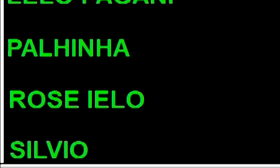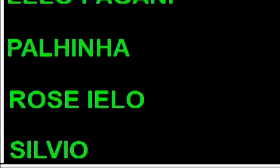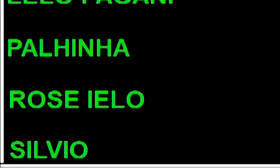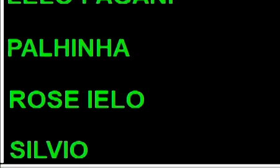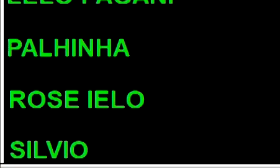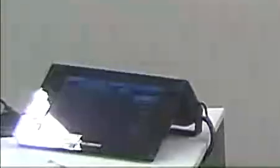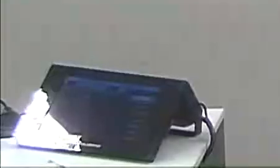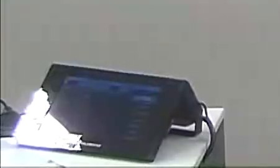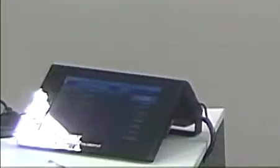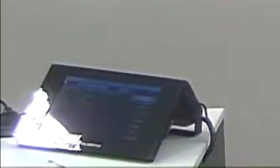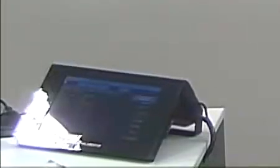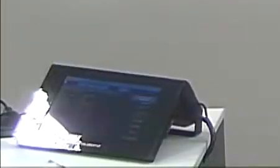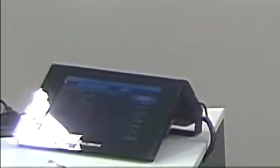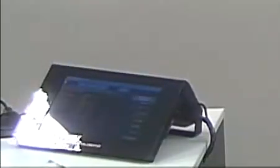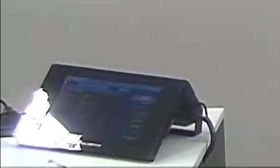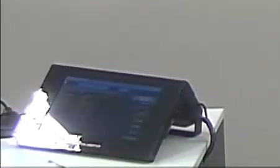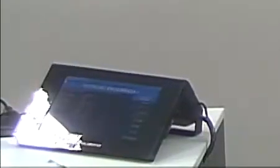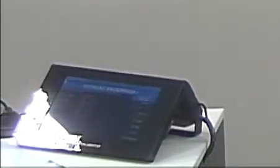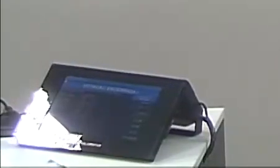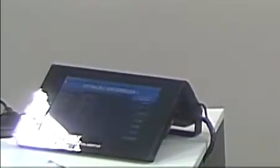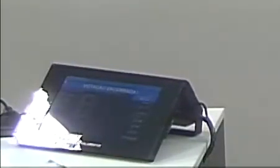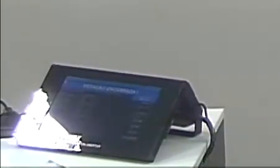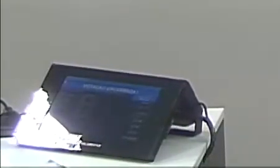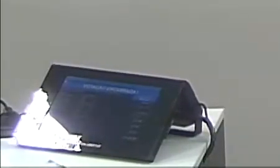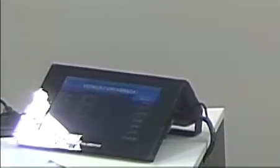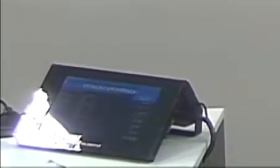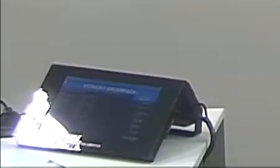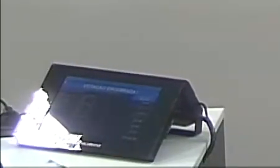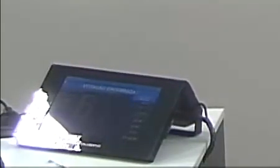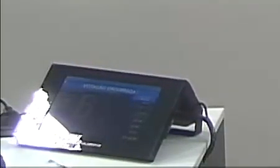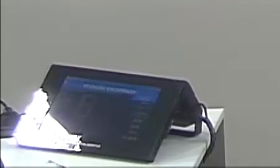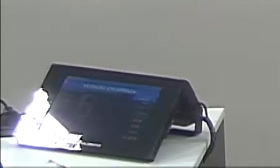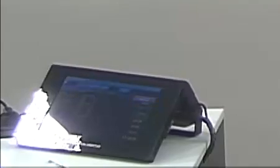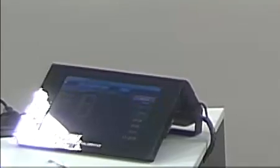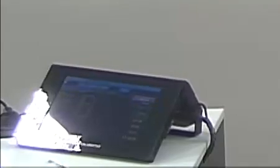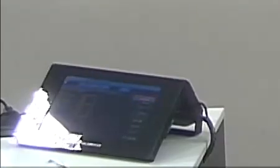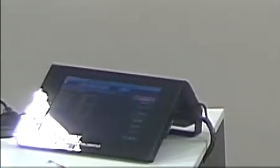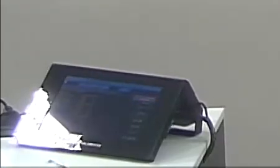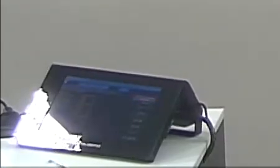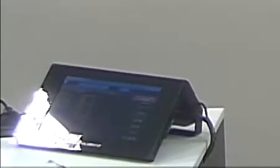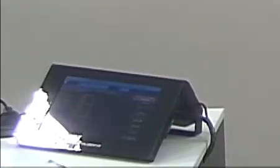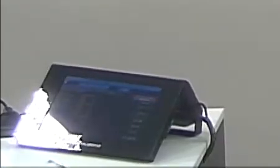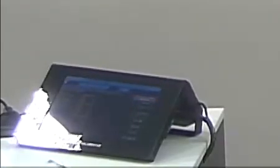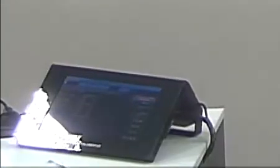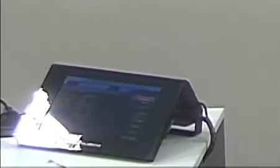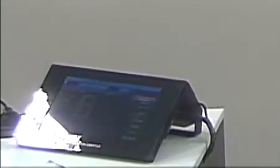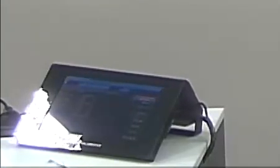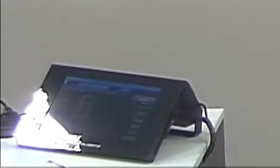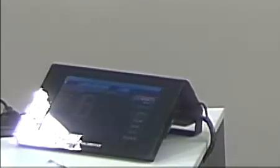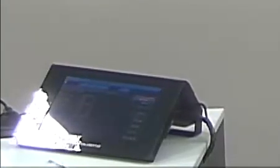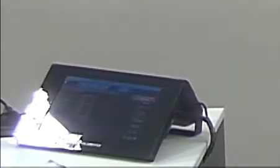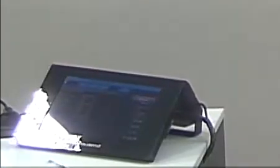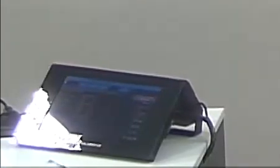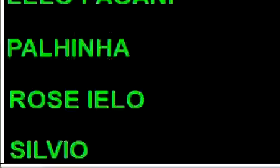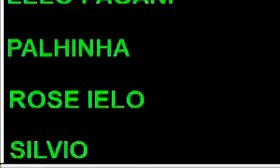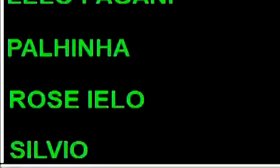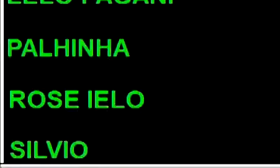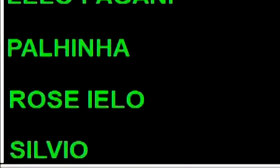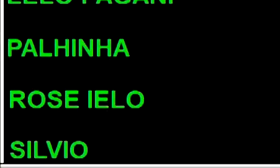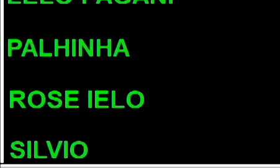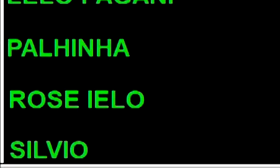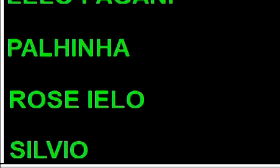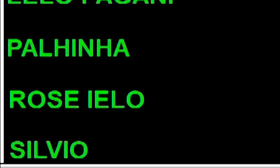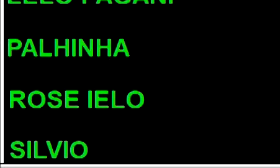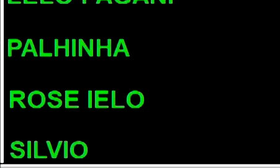Segundo projeto de lei, projeto de lei número 3/2023, de iniciativa do prefeito, que dispõe